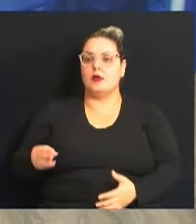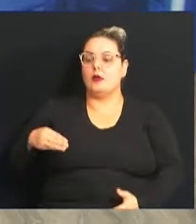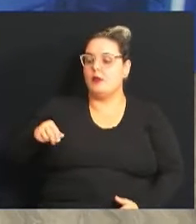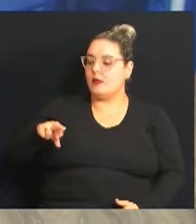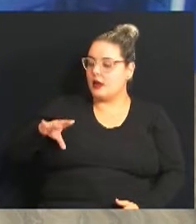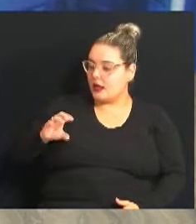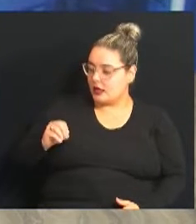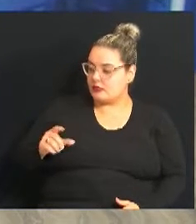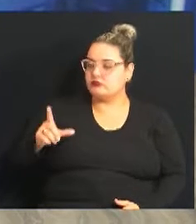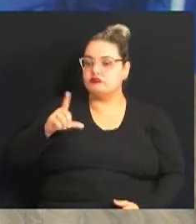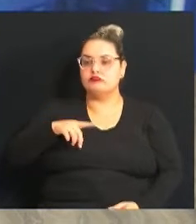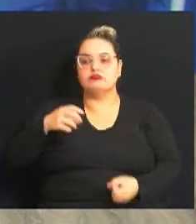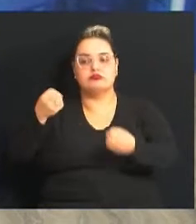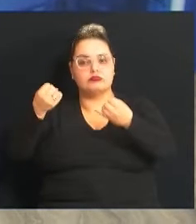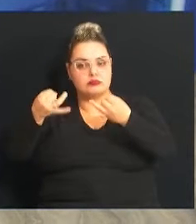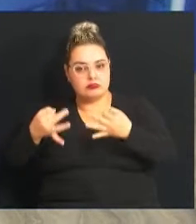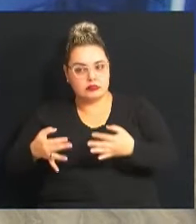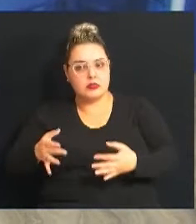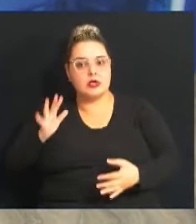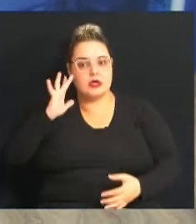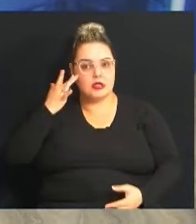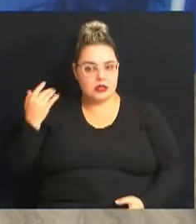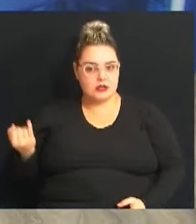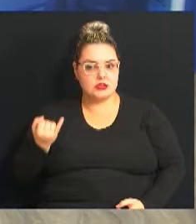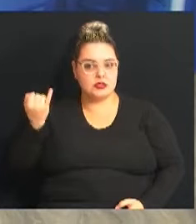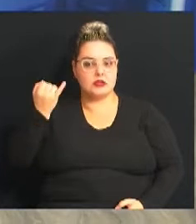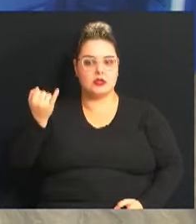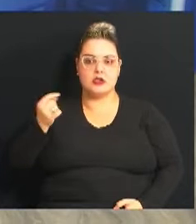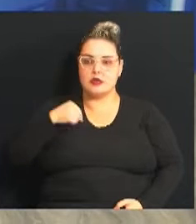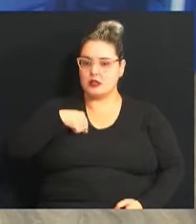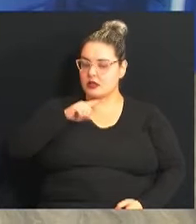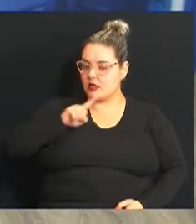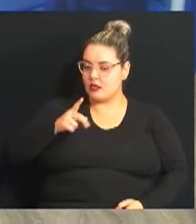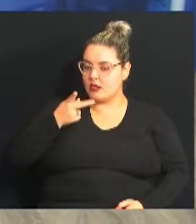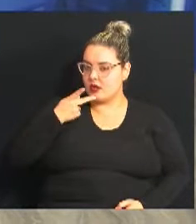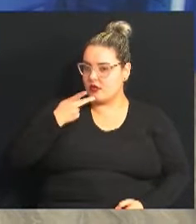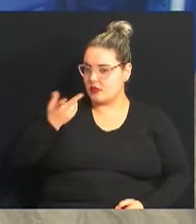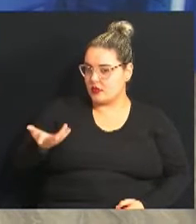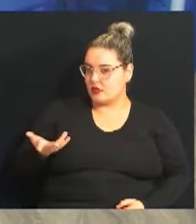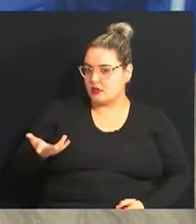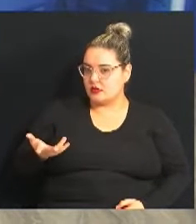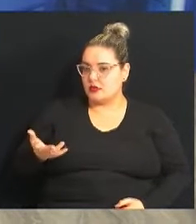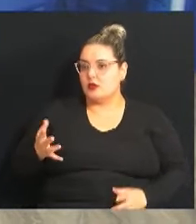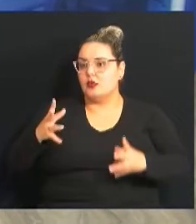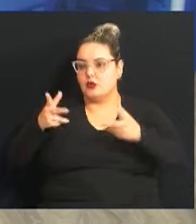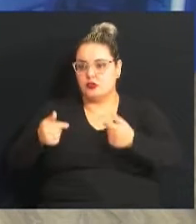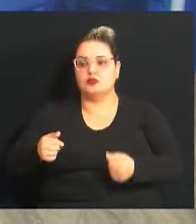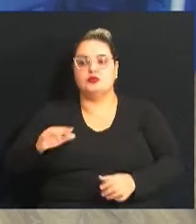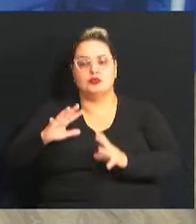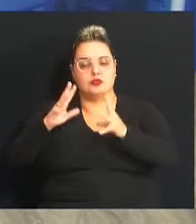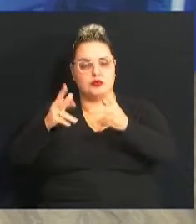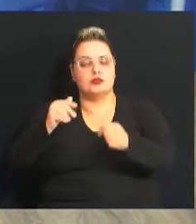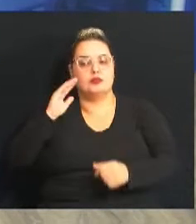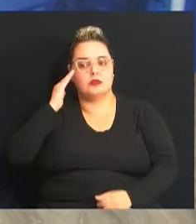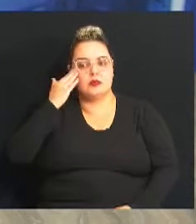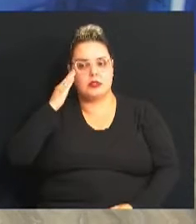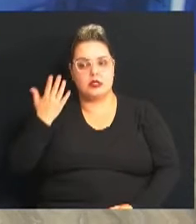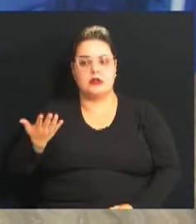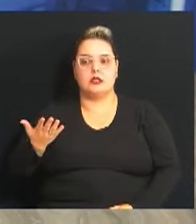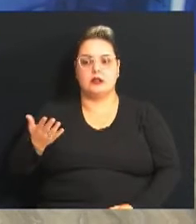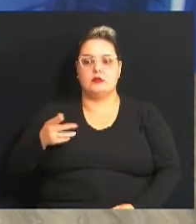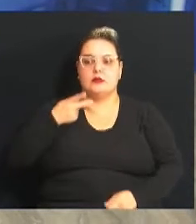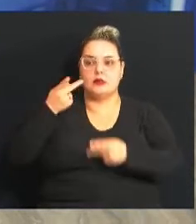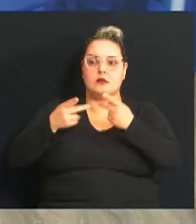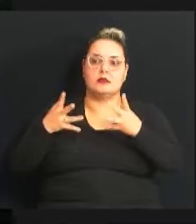alguma explicação que seria importante falar, que eu não comentei, ou abordamos tudo aí para a galera entender?